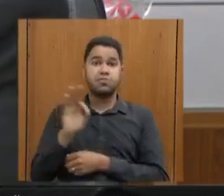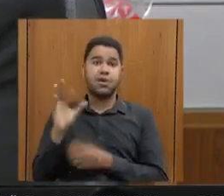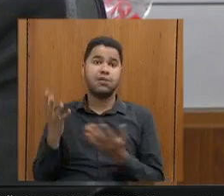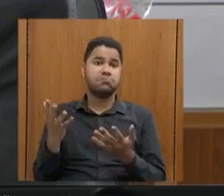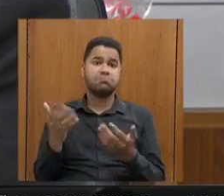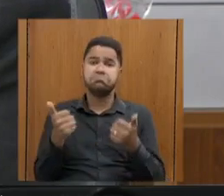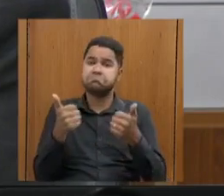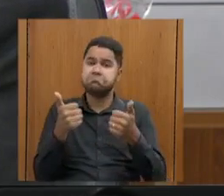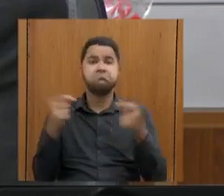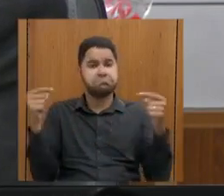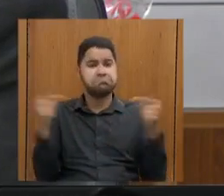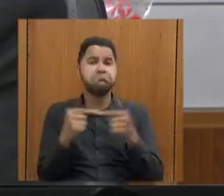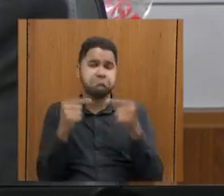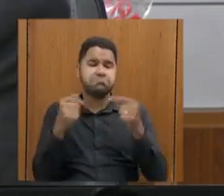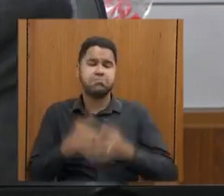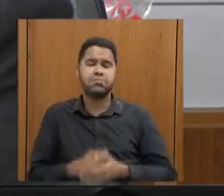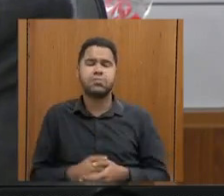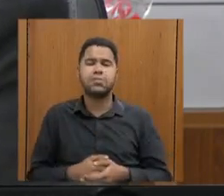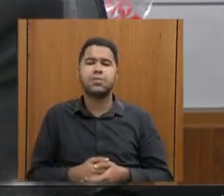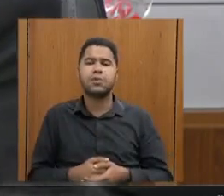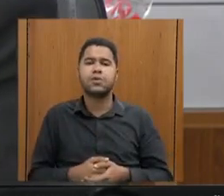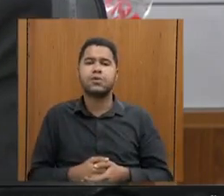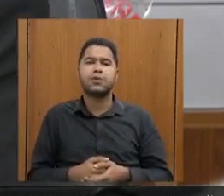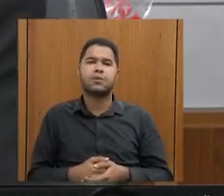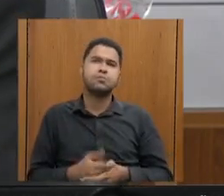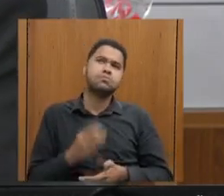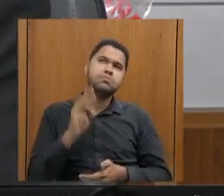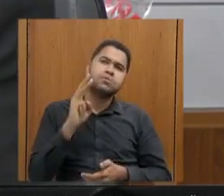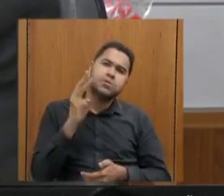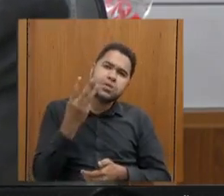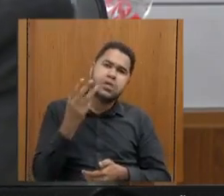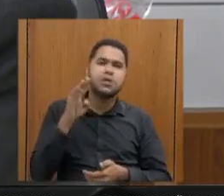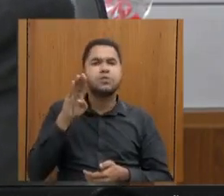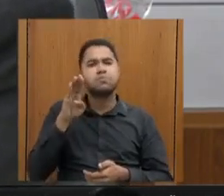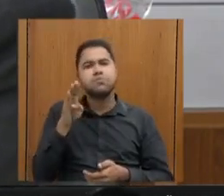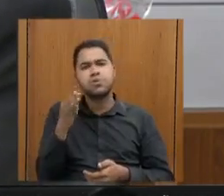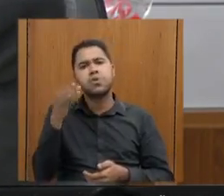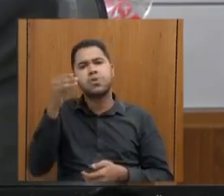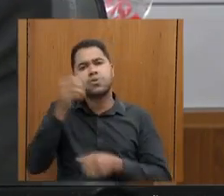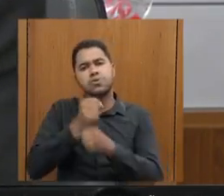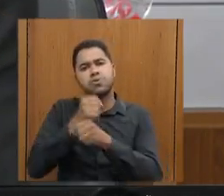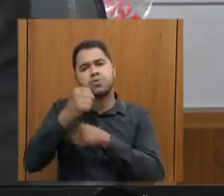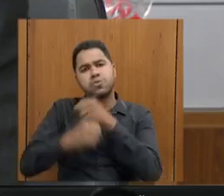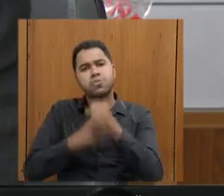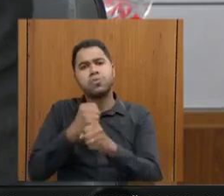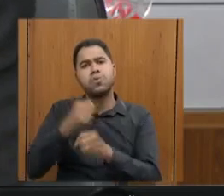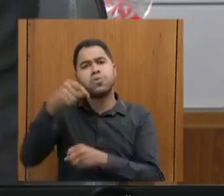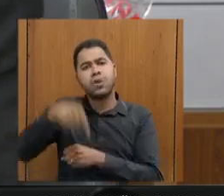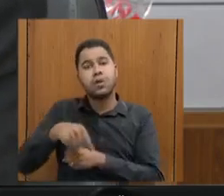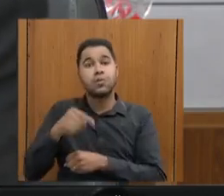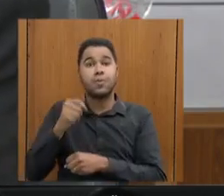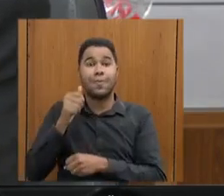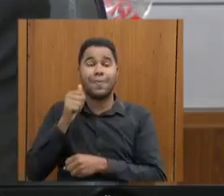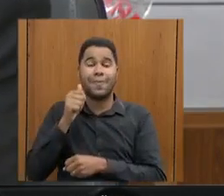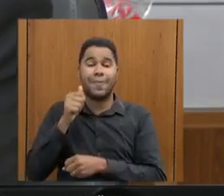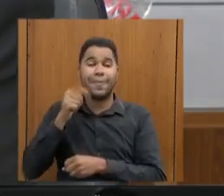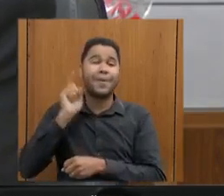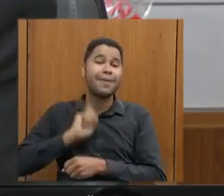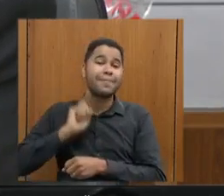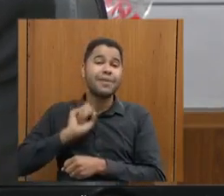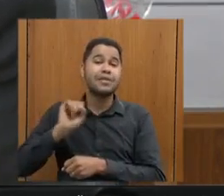é perfeitamente e solidários seis bilhões de 40 Minas se isso fosse transferido do estado